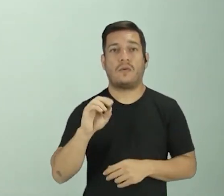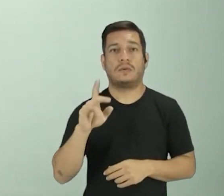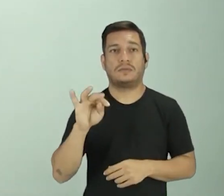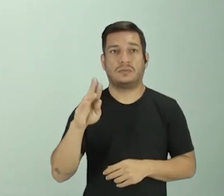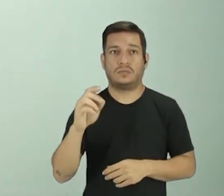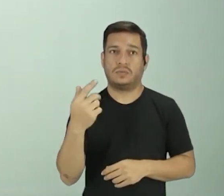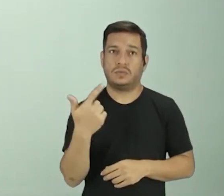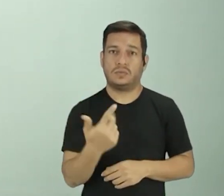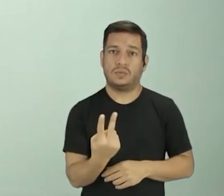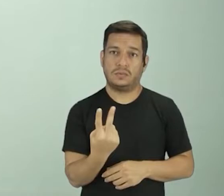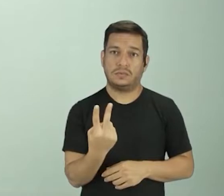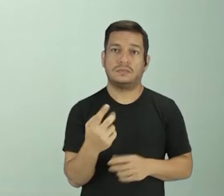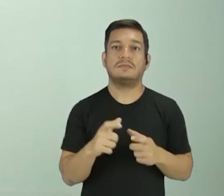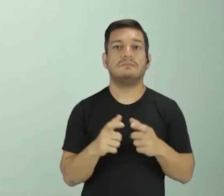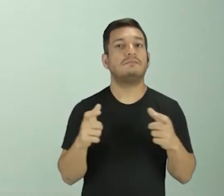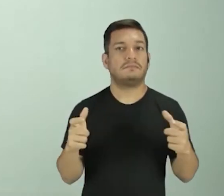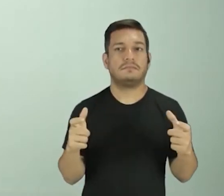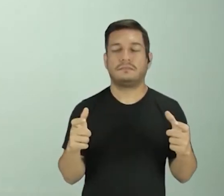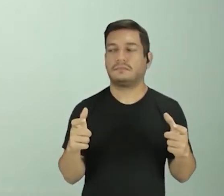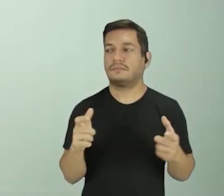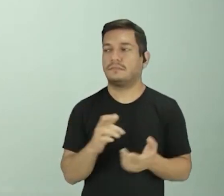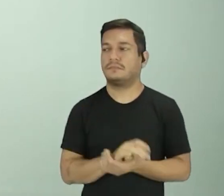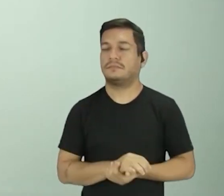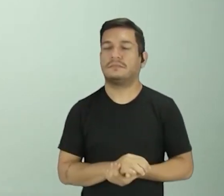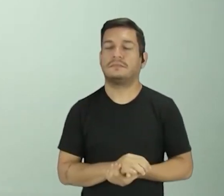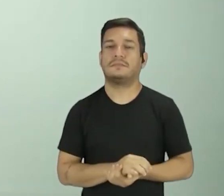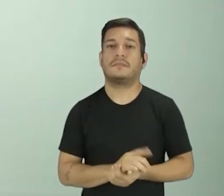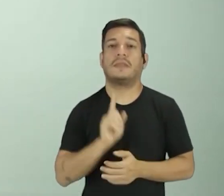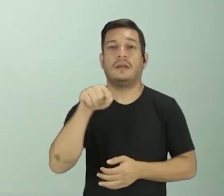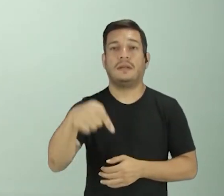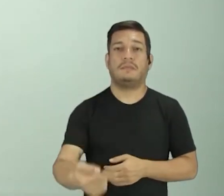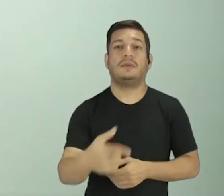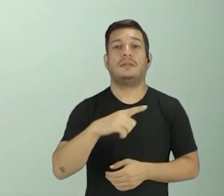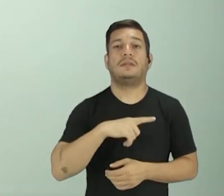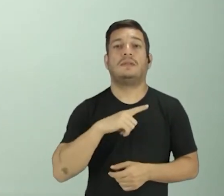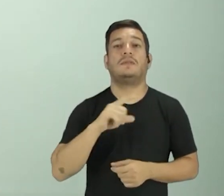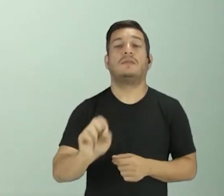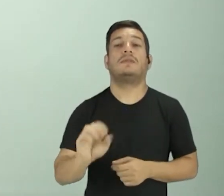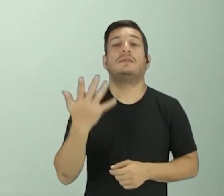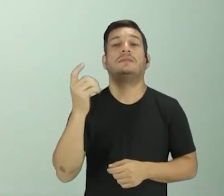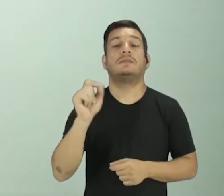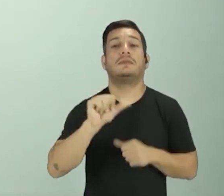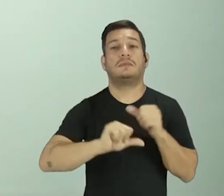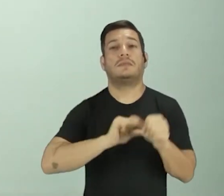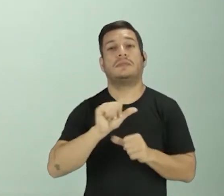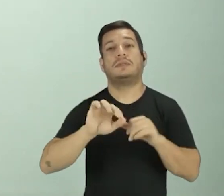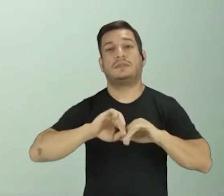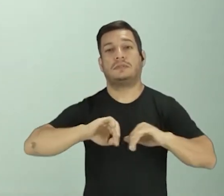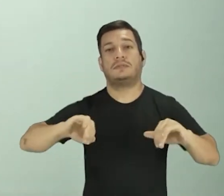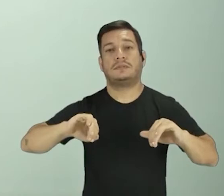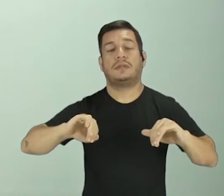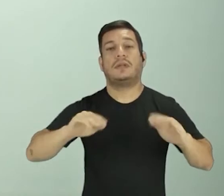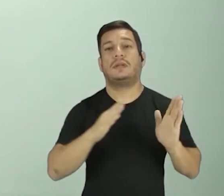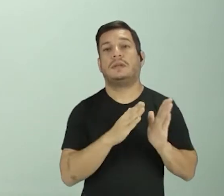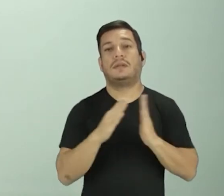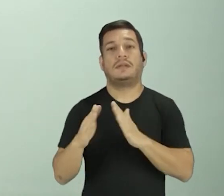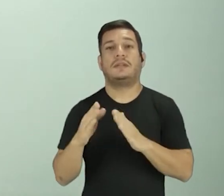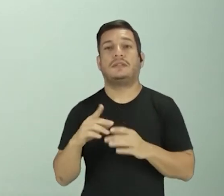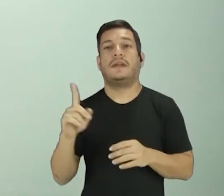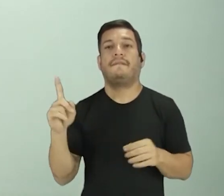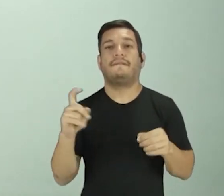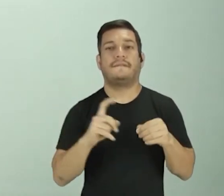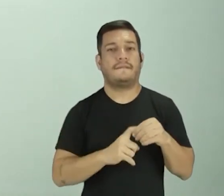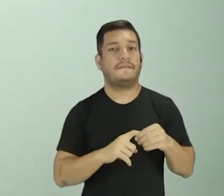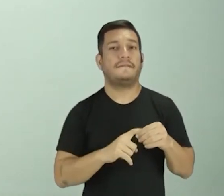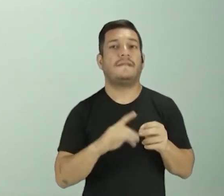Esse ócito 2 vai ficar bem grande, né? E aí, depois, ele vai sofrer também uma nova divisão durante o processo de